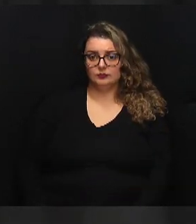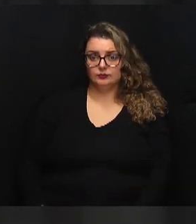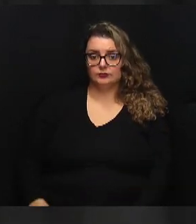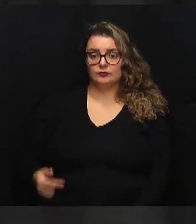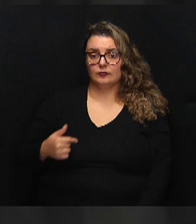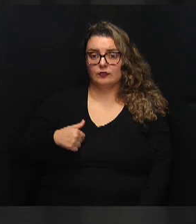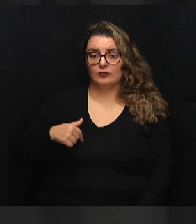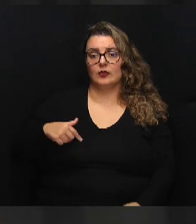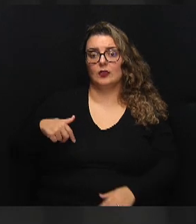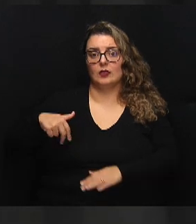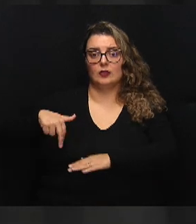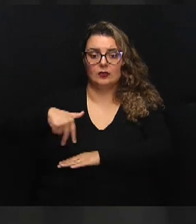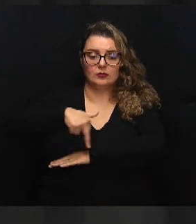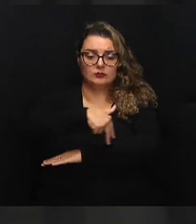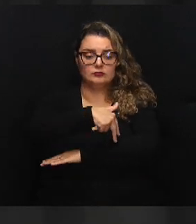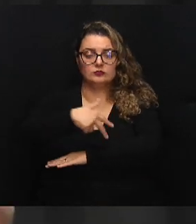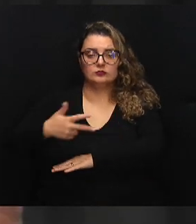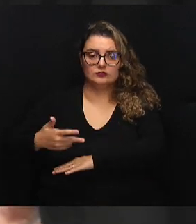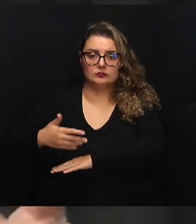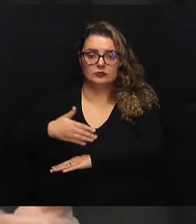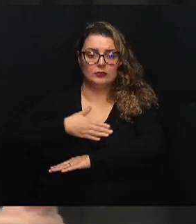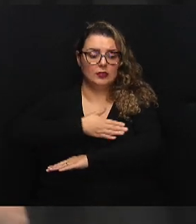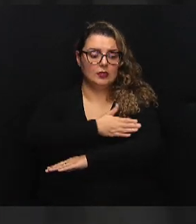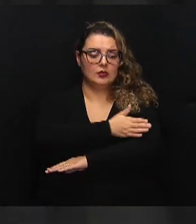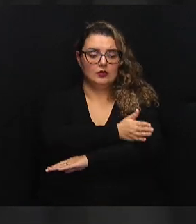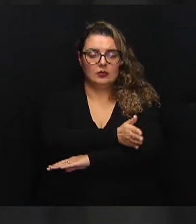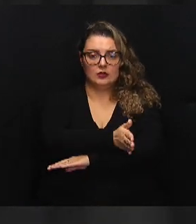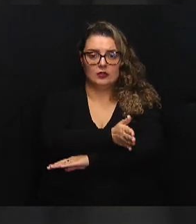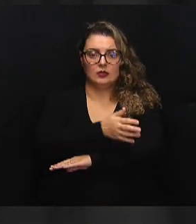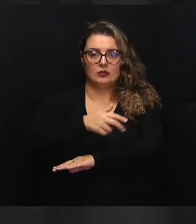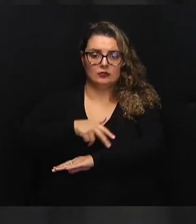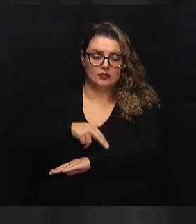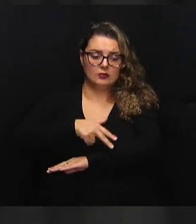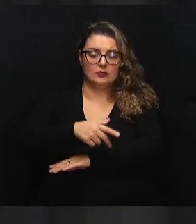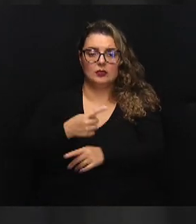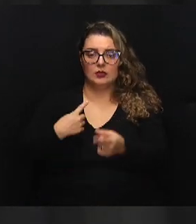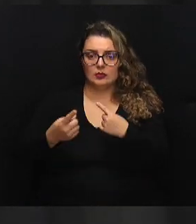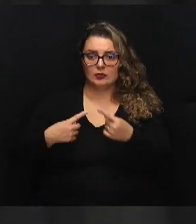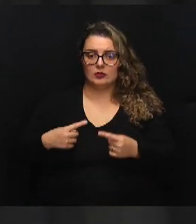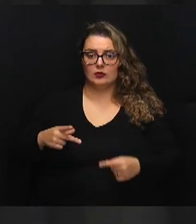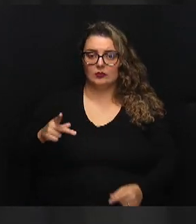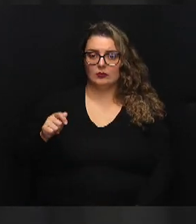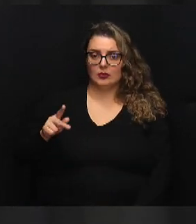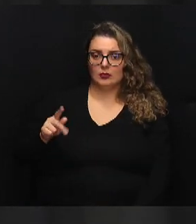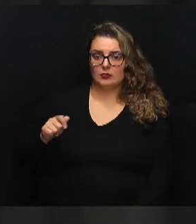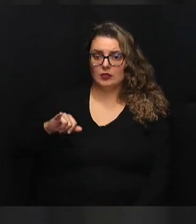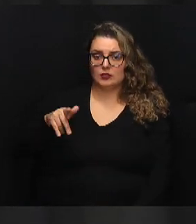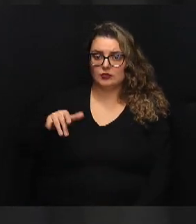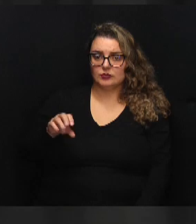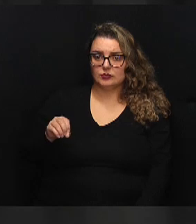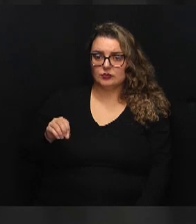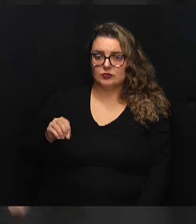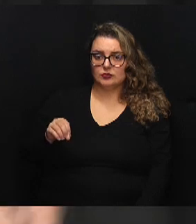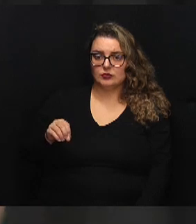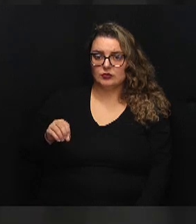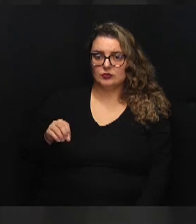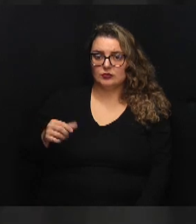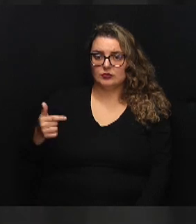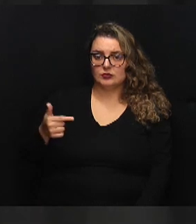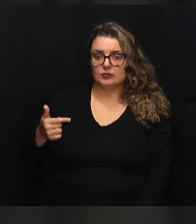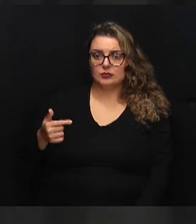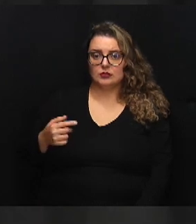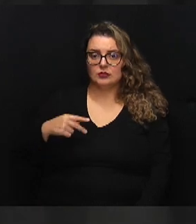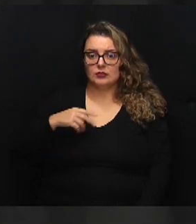na rua, para eu atravessar a Avenida Papa João Paulo II, eu demoro 2 horas conversando